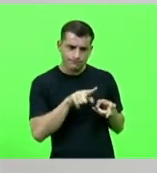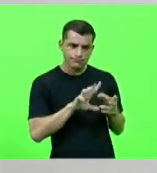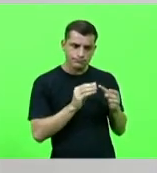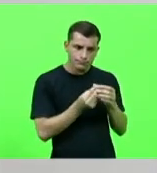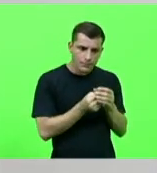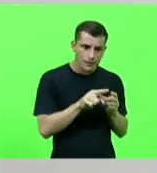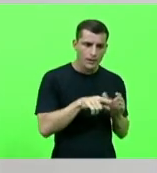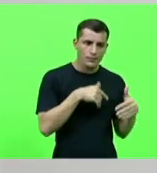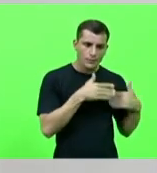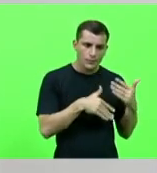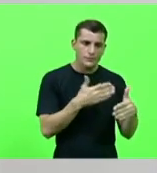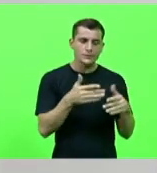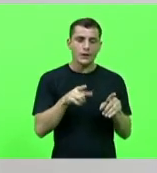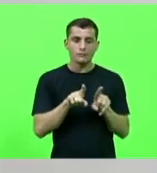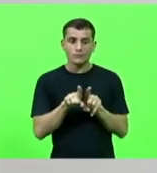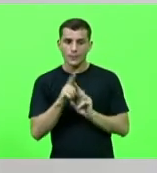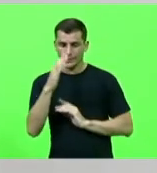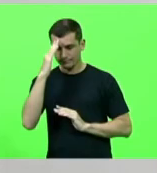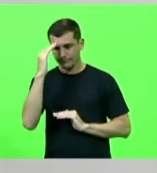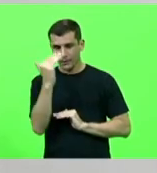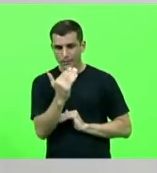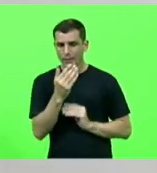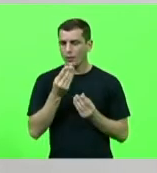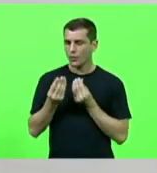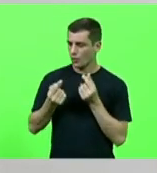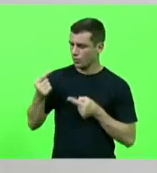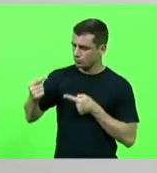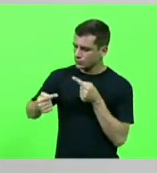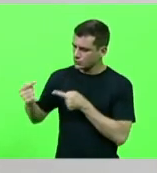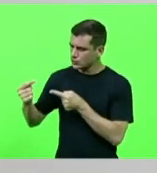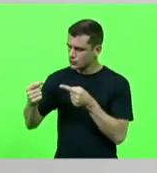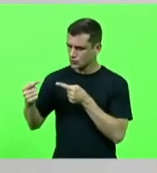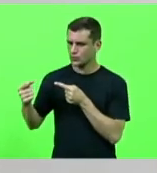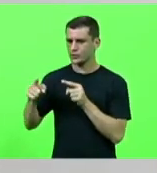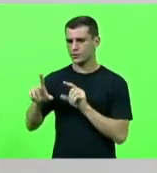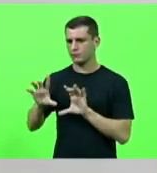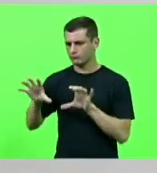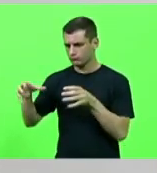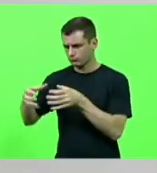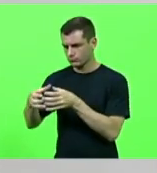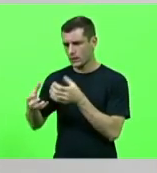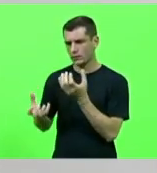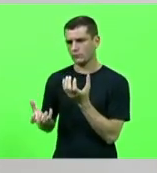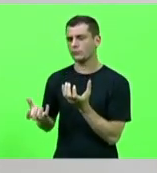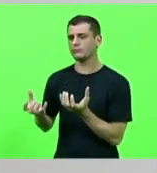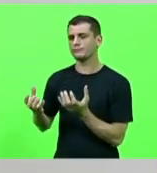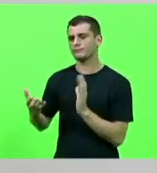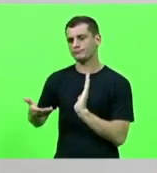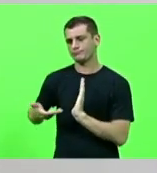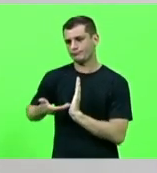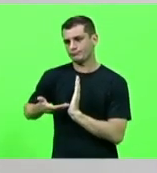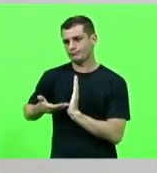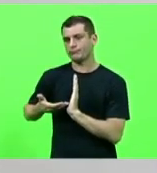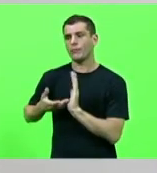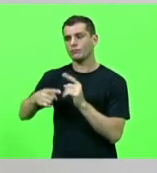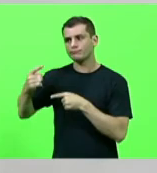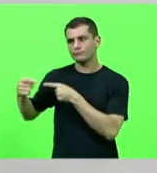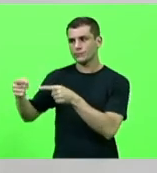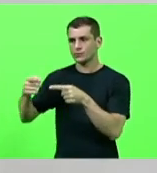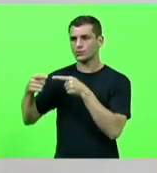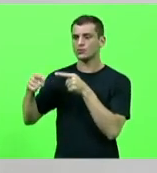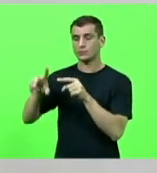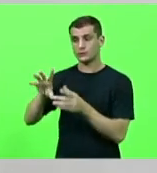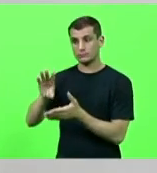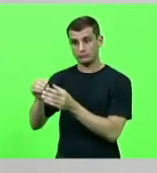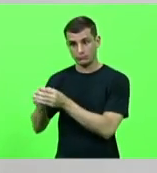respeitem quando há discussão que tem que ser feita no Congresso Nacional e não provocado por puxadinhos e